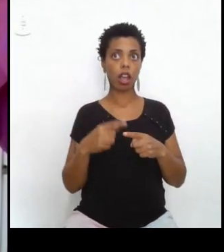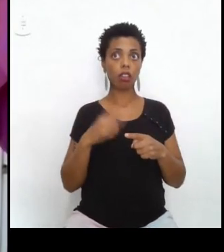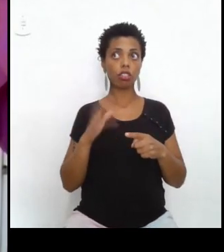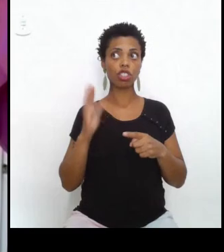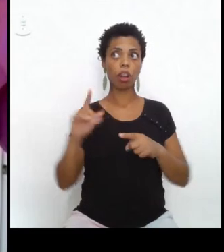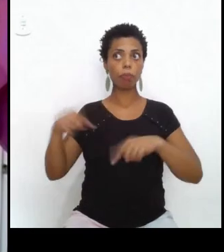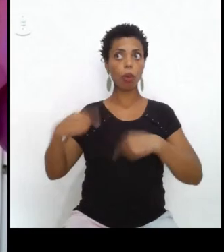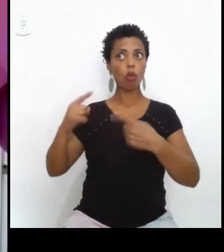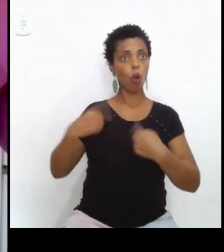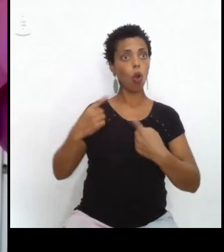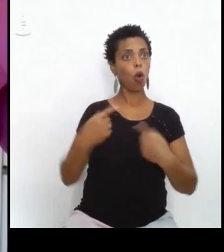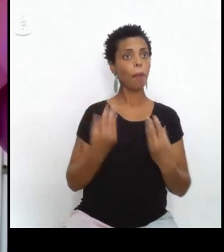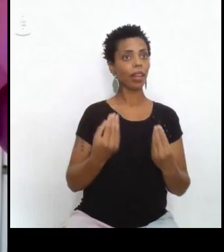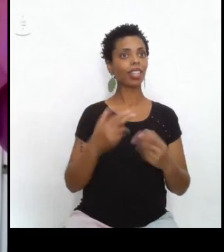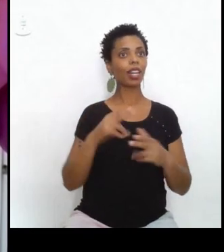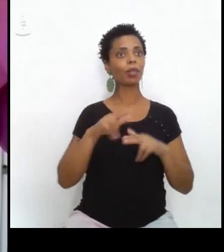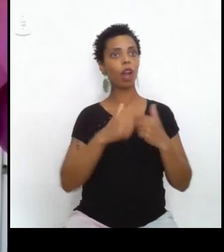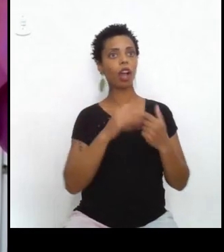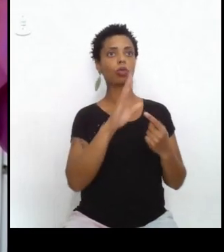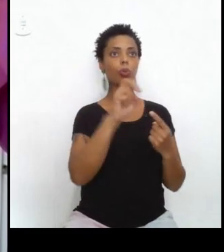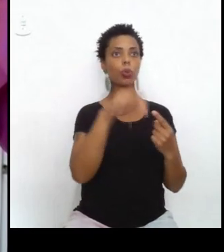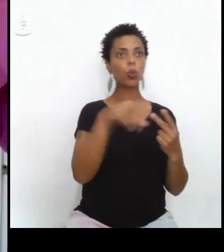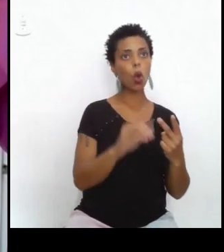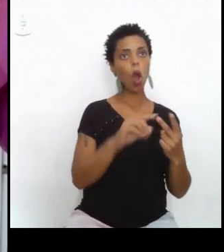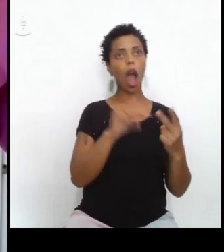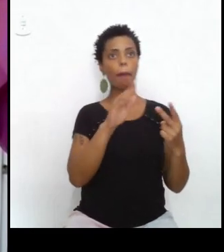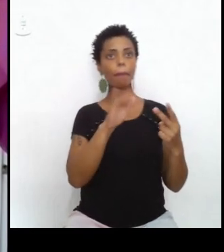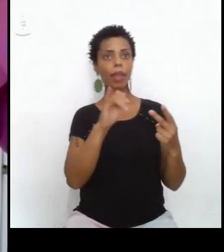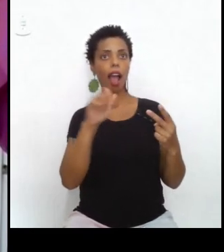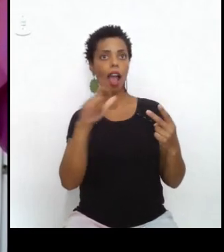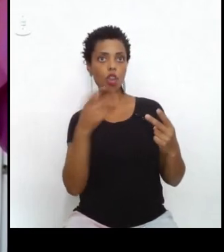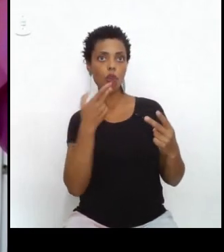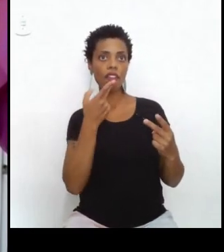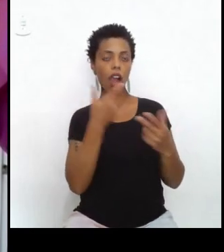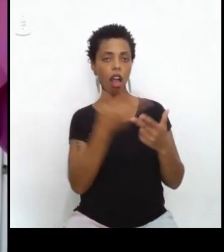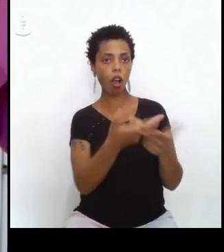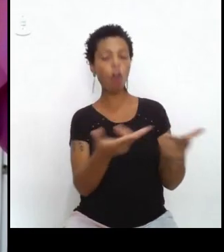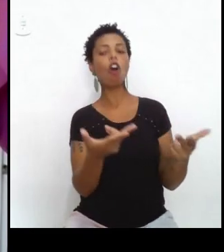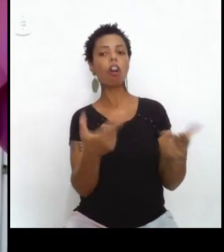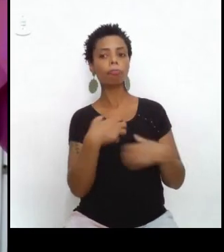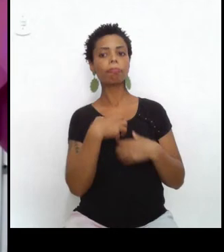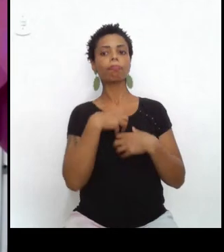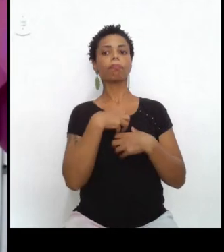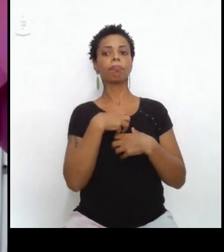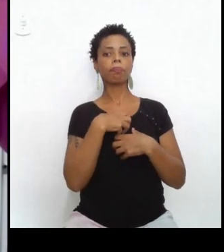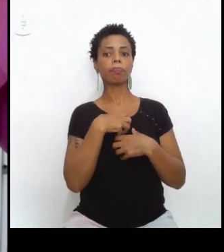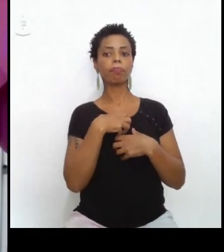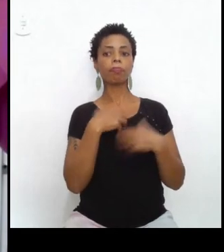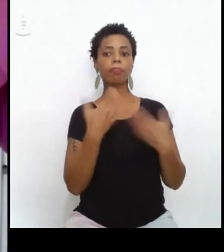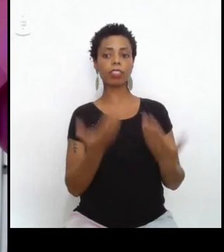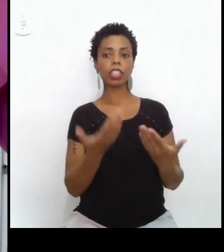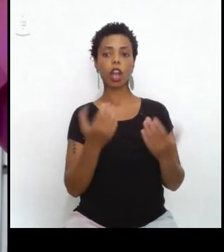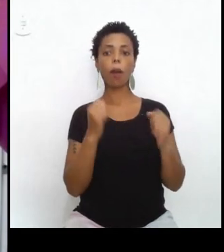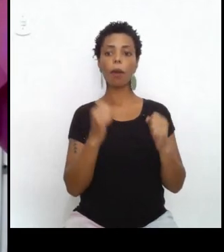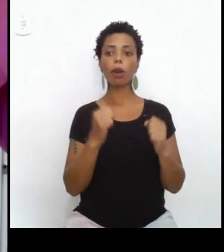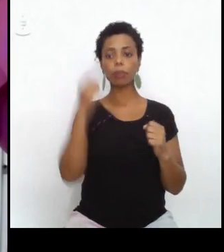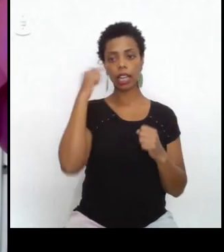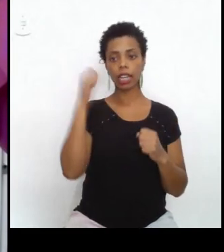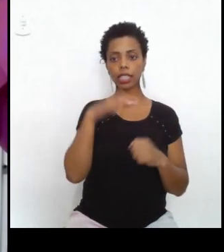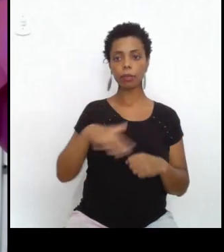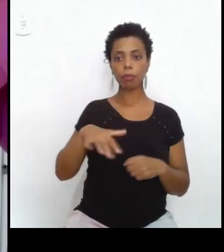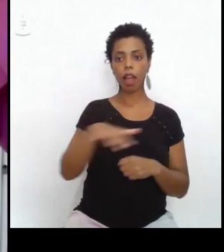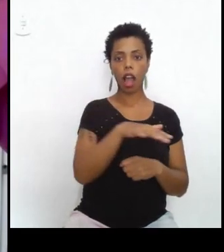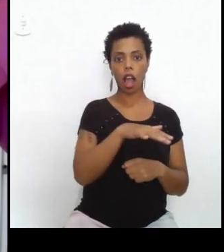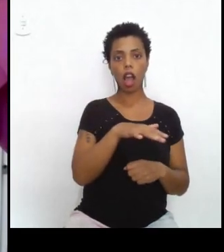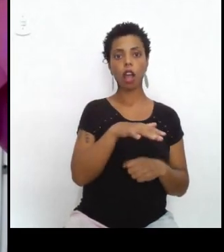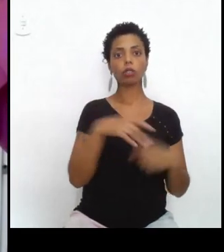pela fala do Bruno e da Abigail então a gente olhar como esses passos que a gente precisa comprar essa